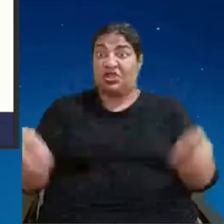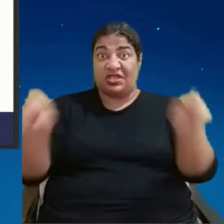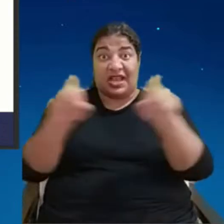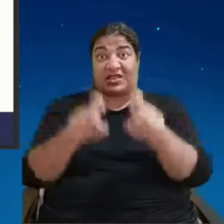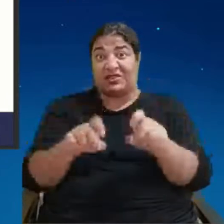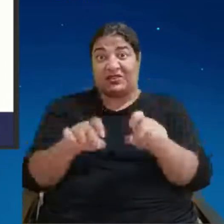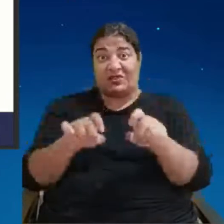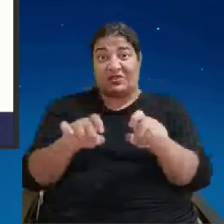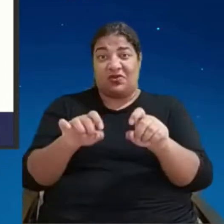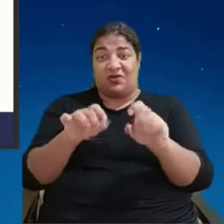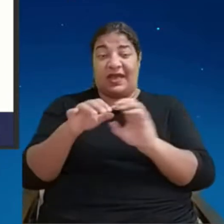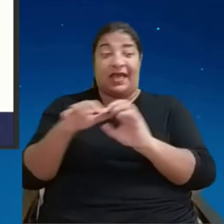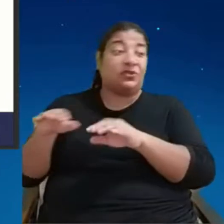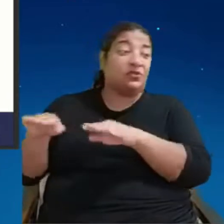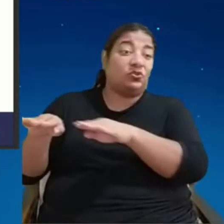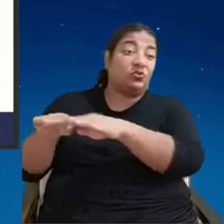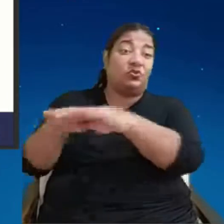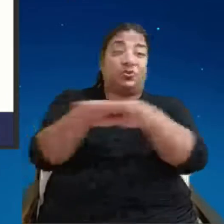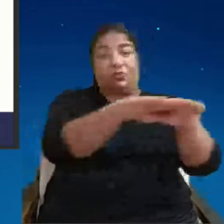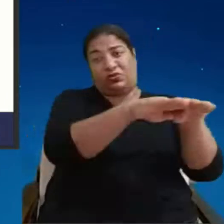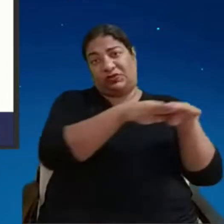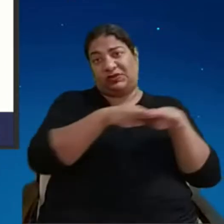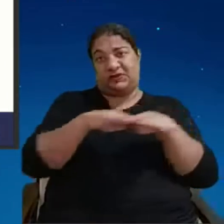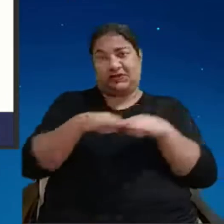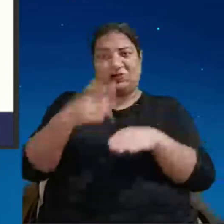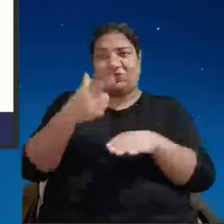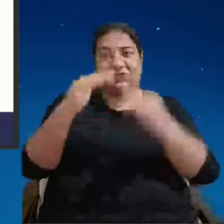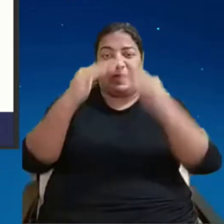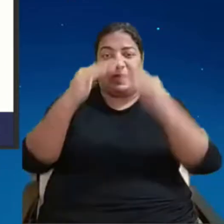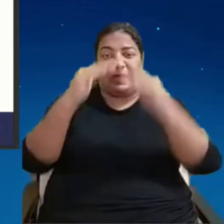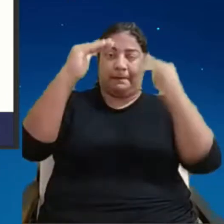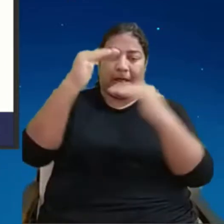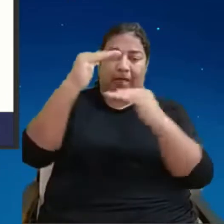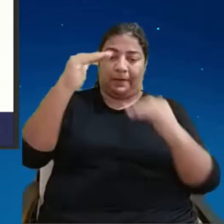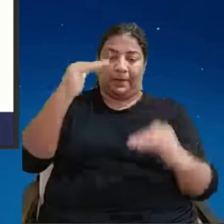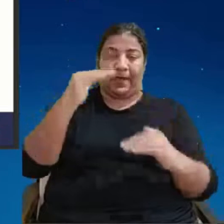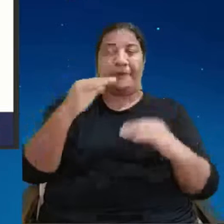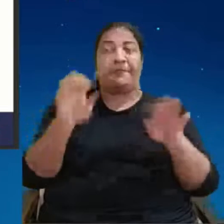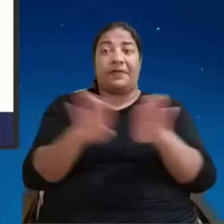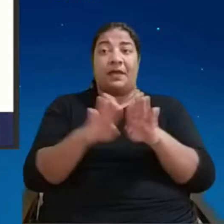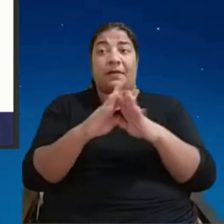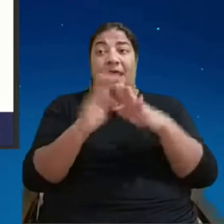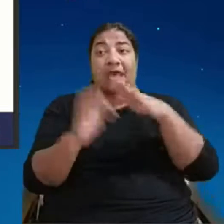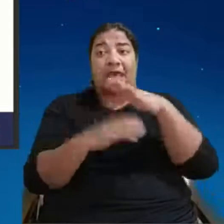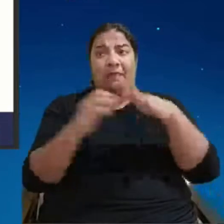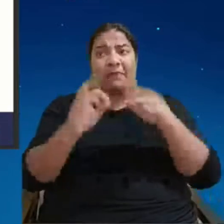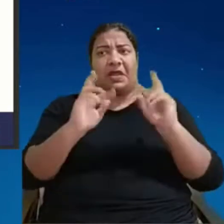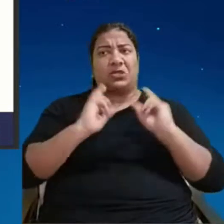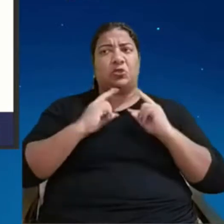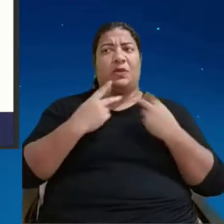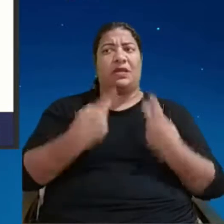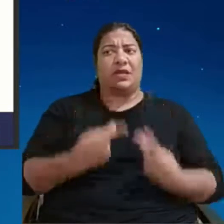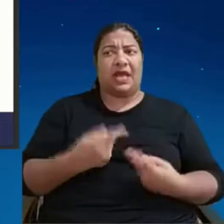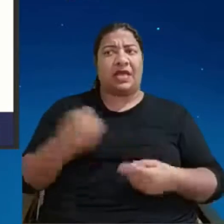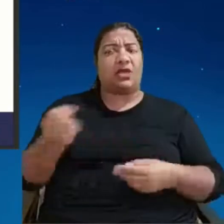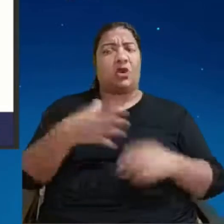Empresas humanizadas, uma realidade no novo modelo de liderança, novos modelos de seleção, meu Deus, como